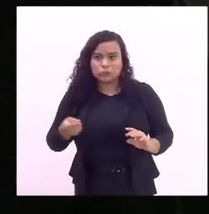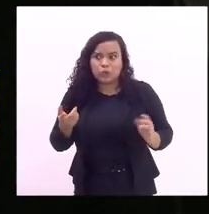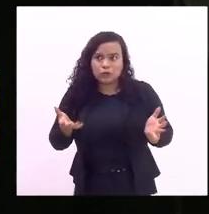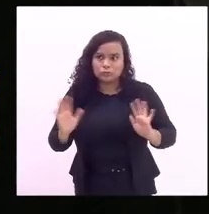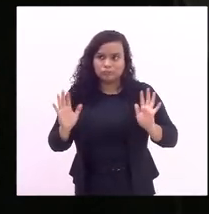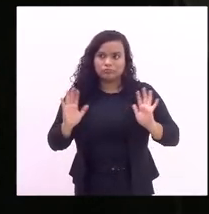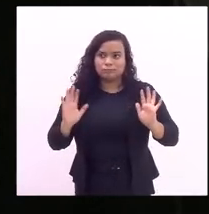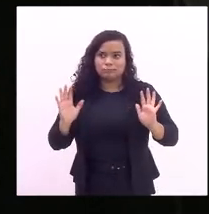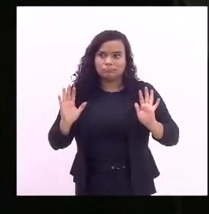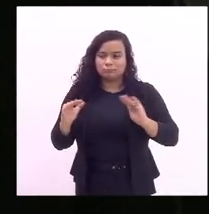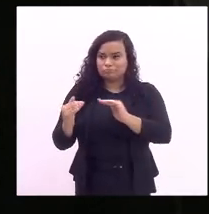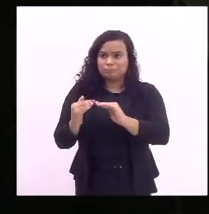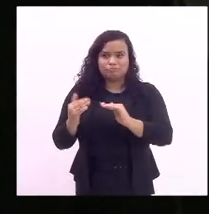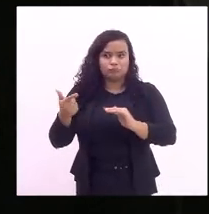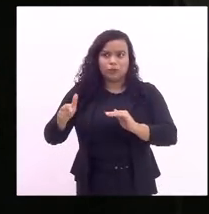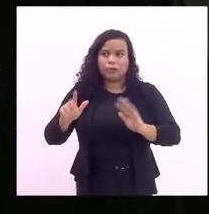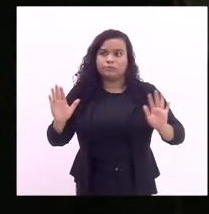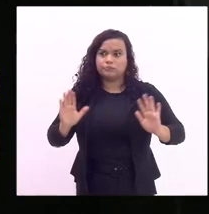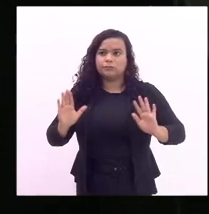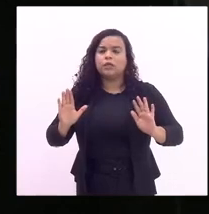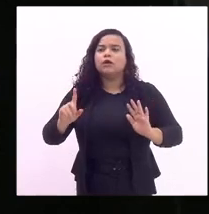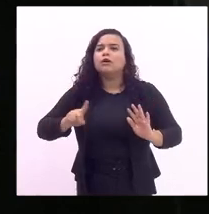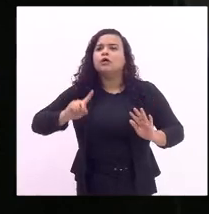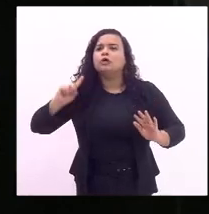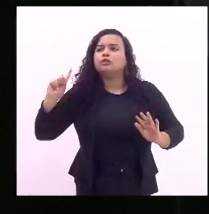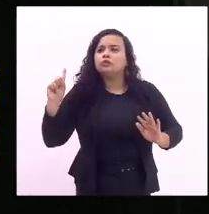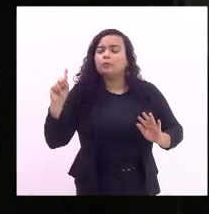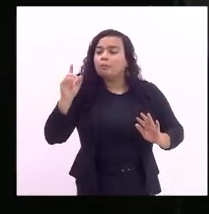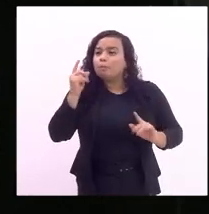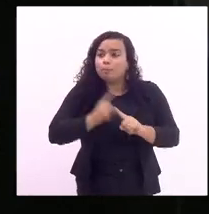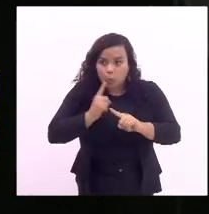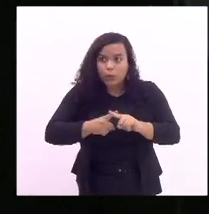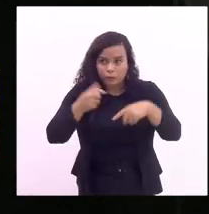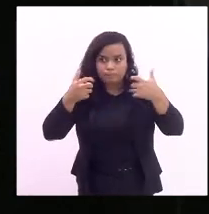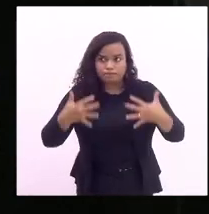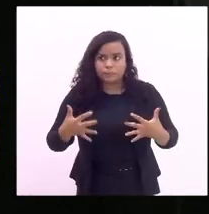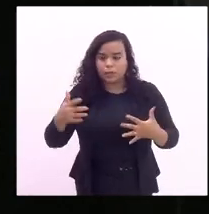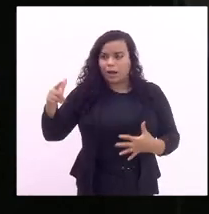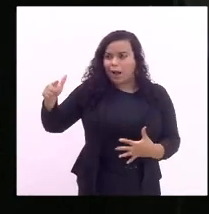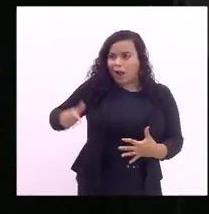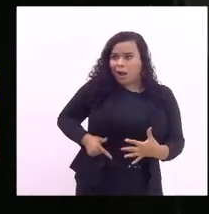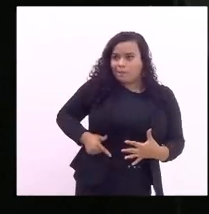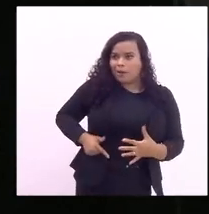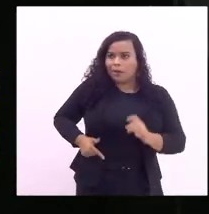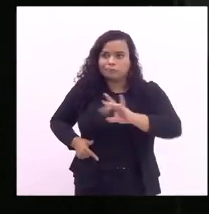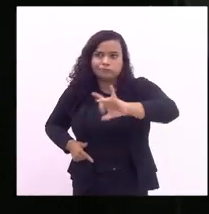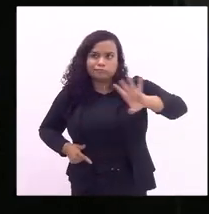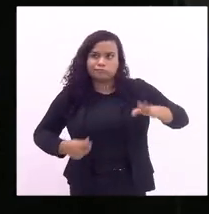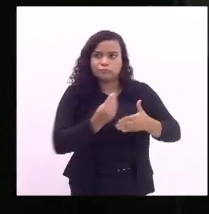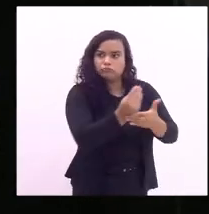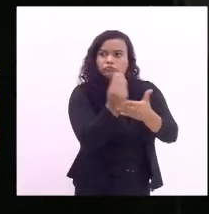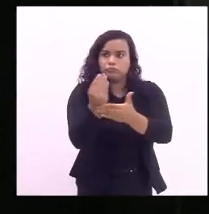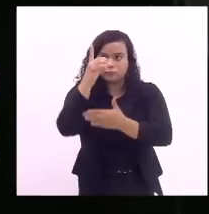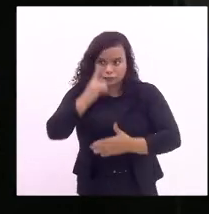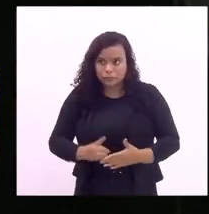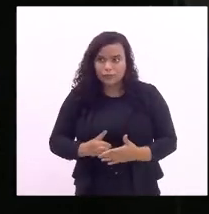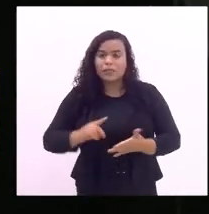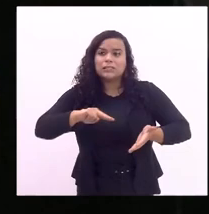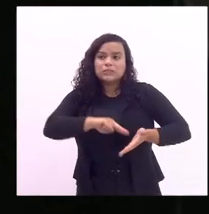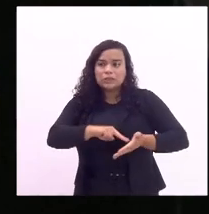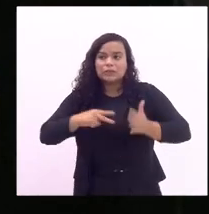defendemos o armamento. Porque defender o armamento, deputados, significa a gente